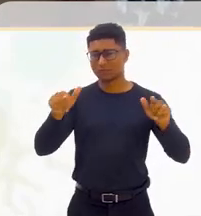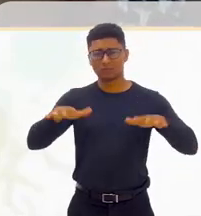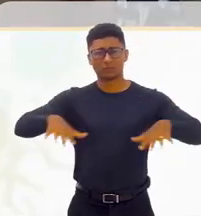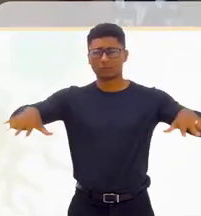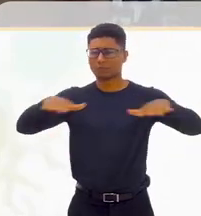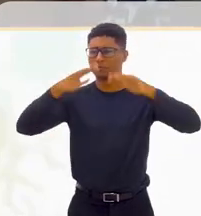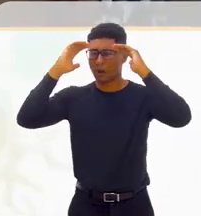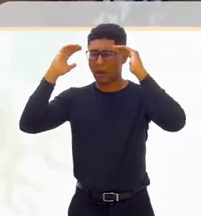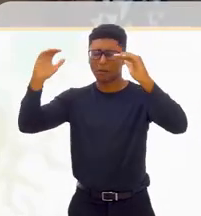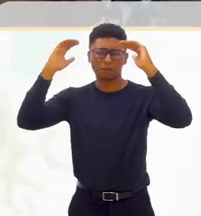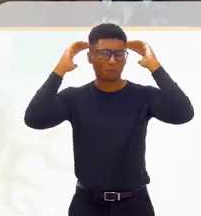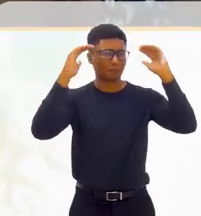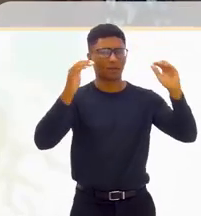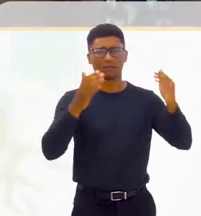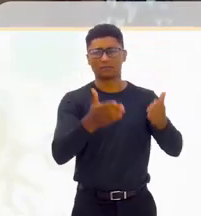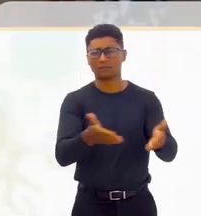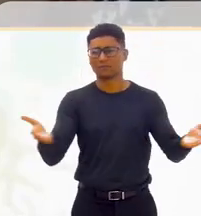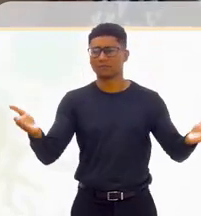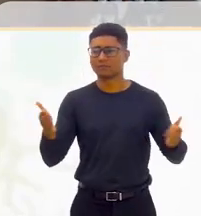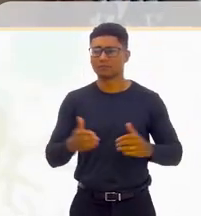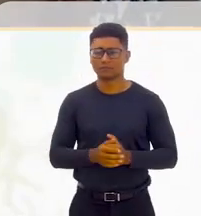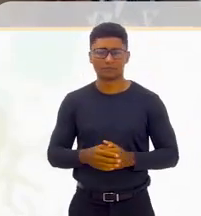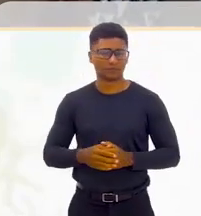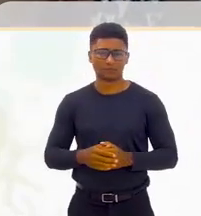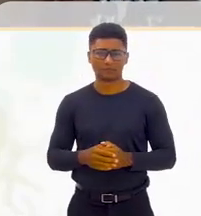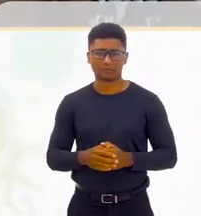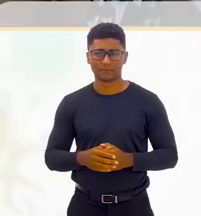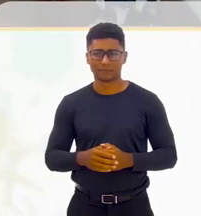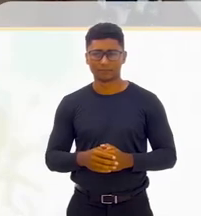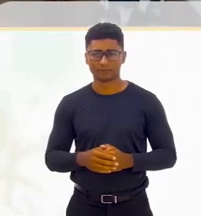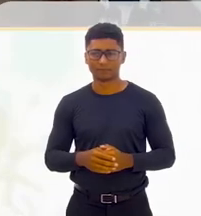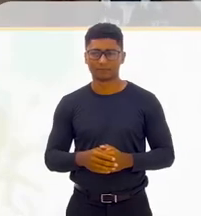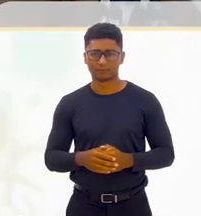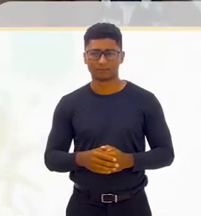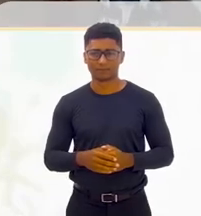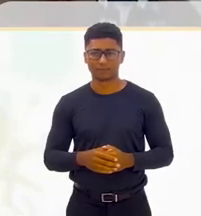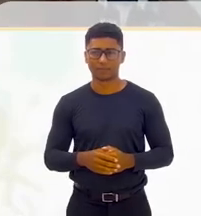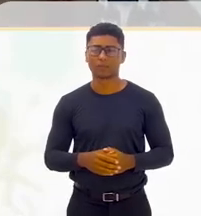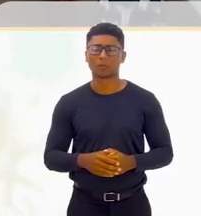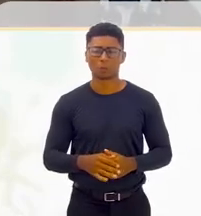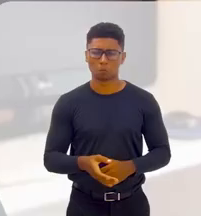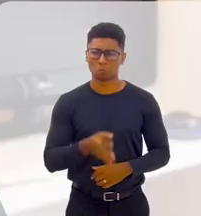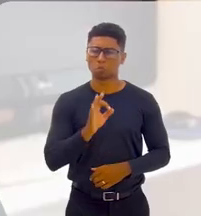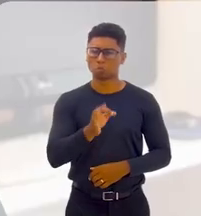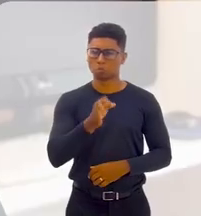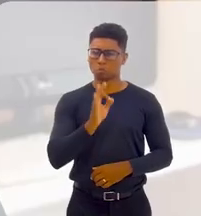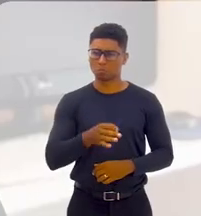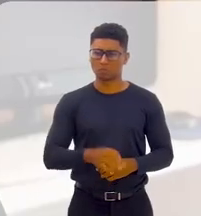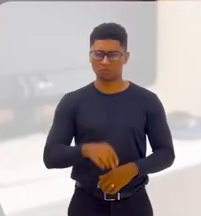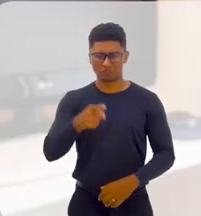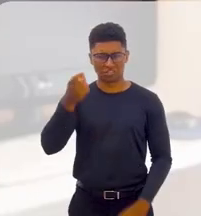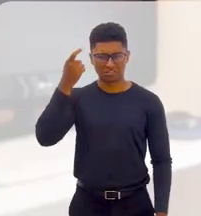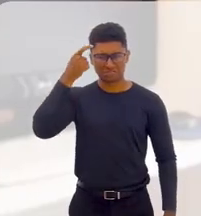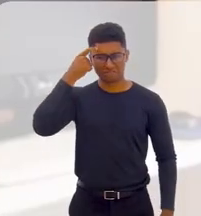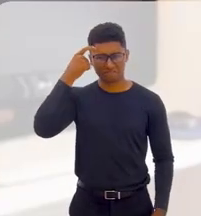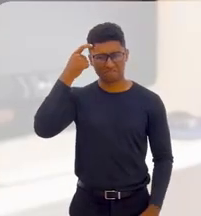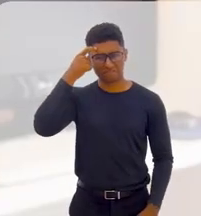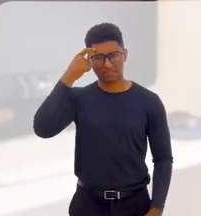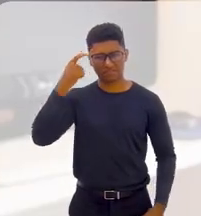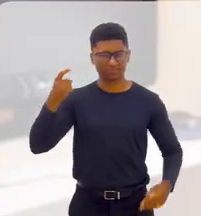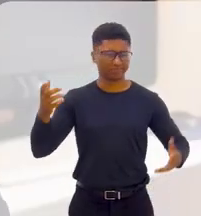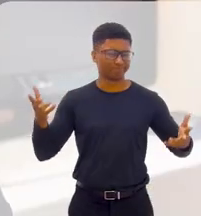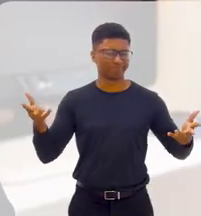pessoas. Eu respeito todo mundo como elas são, como a natureza constituiu. Isso é espiritualidade. Maravilha. Não, você tem uma